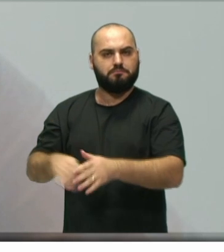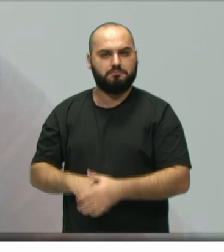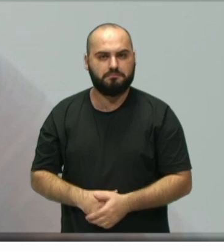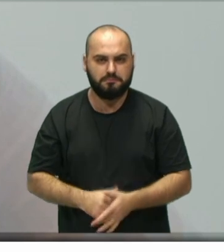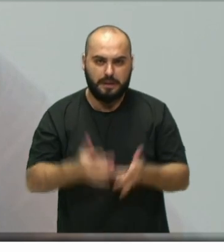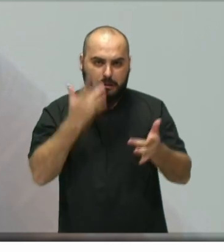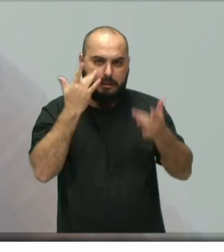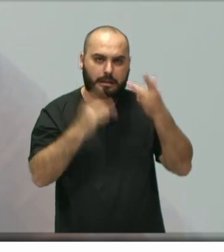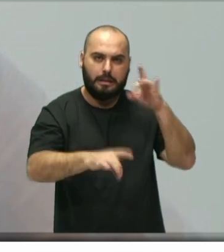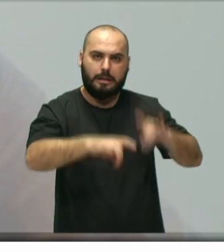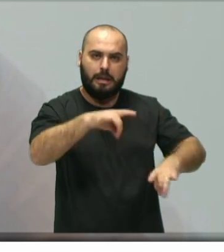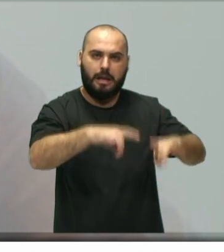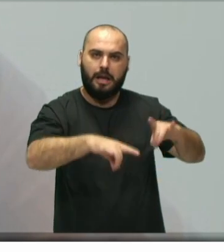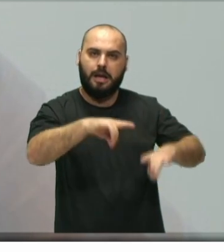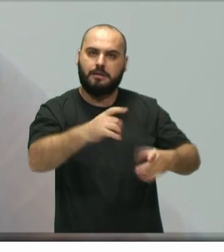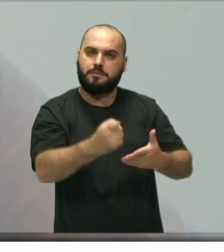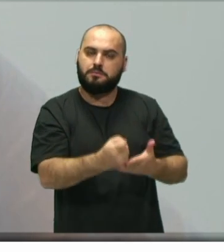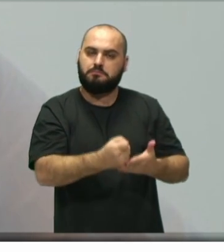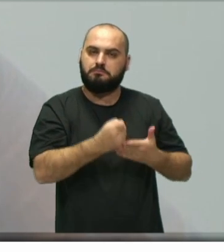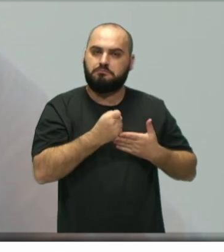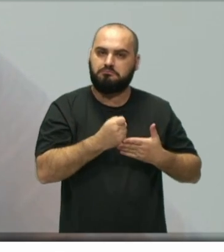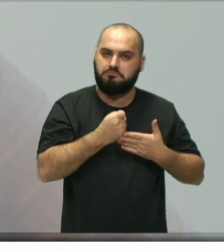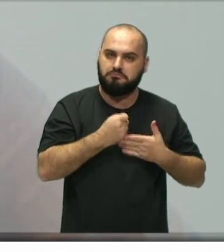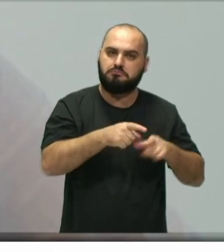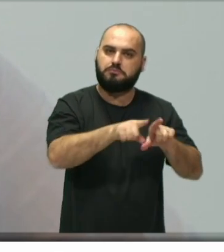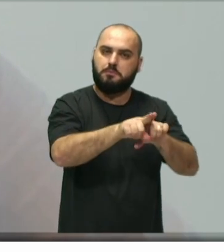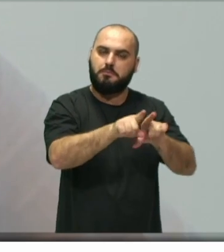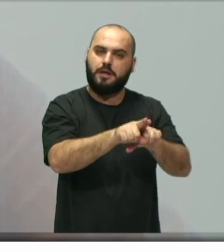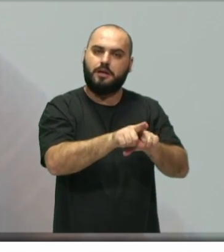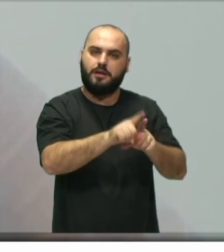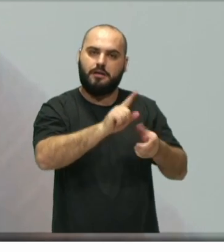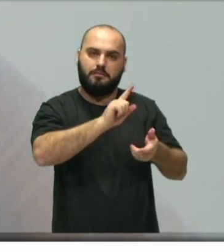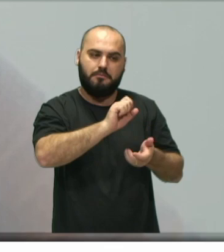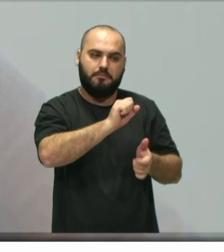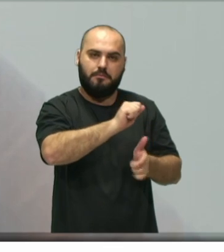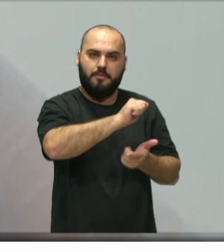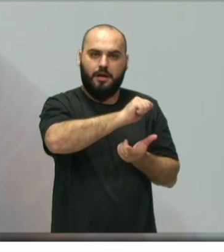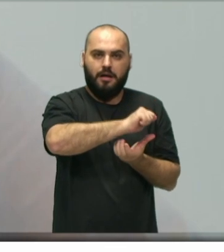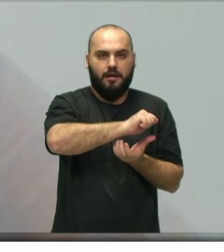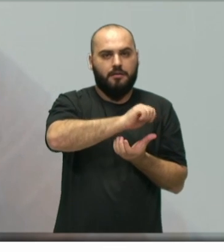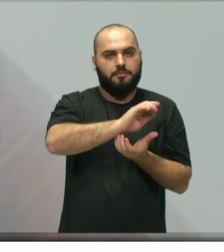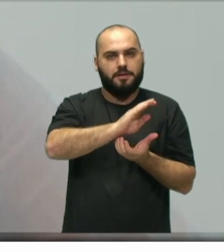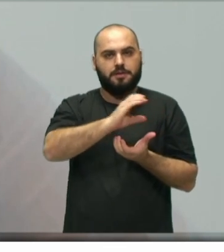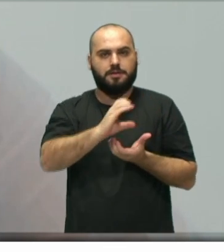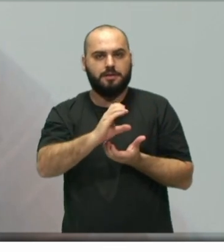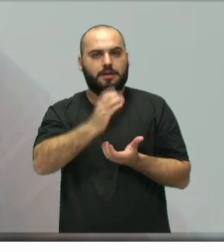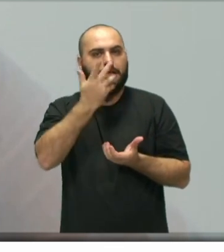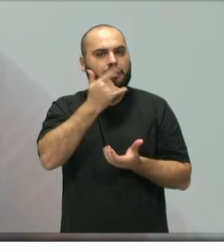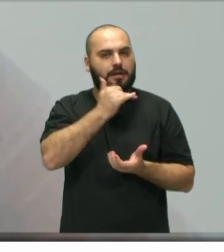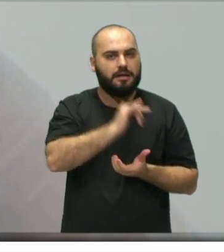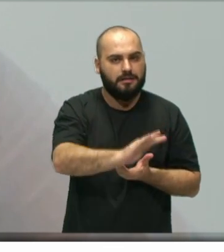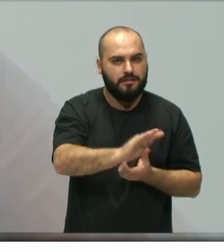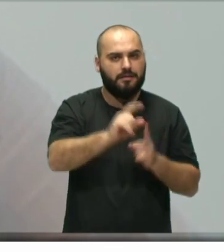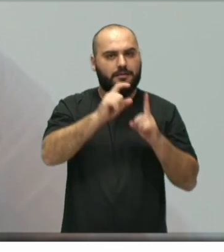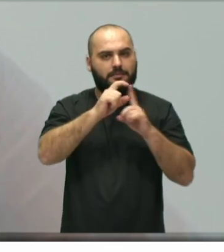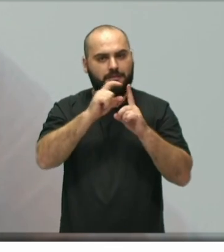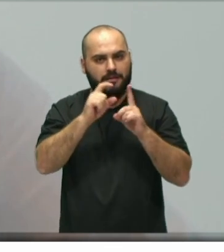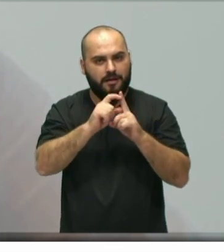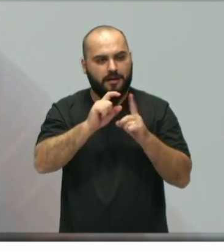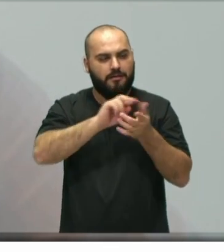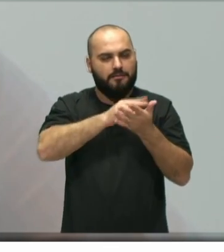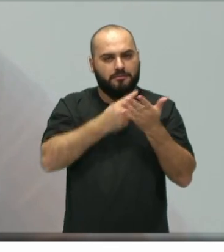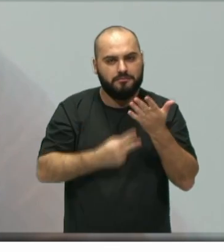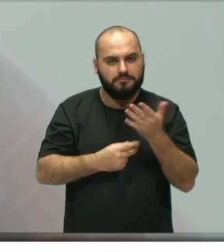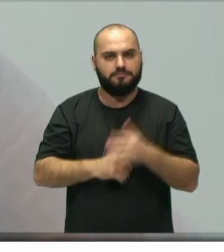ajudou muito na alfabetização das crianças, né? A poesia, a palavra. Eu diria